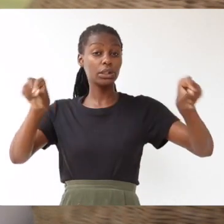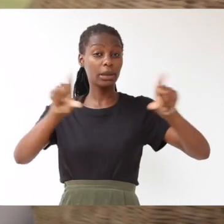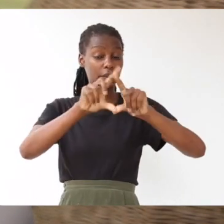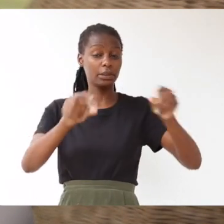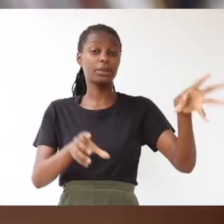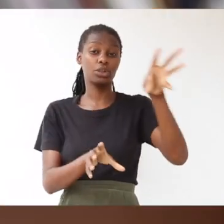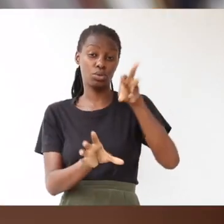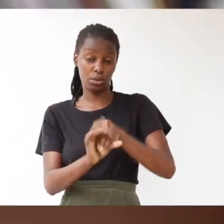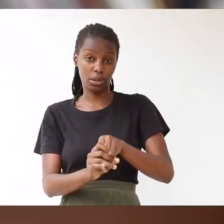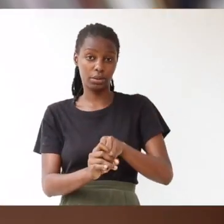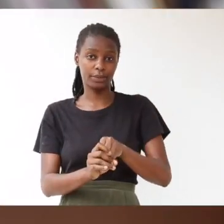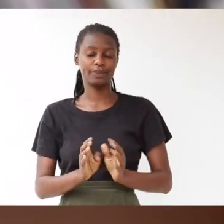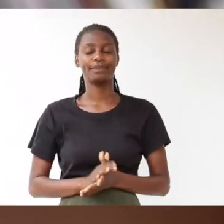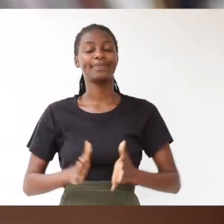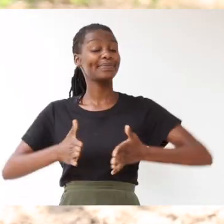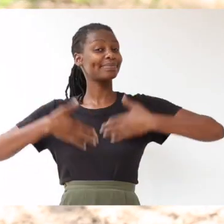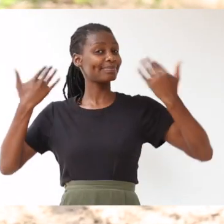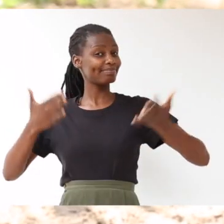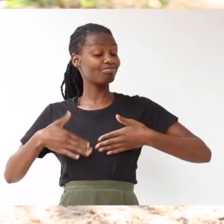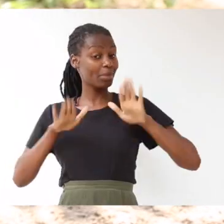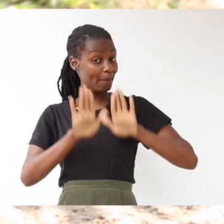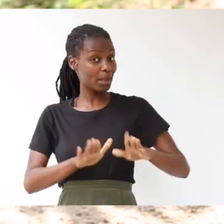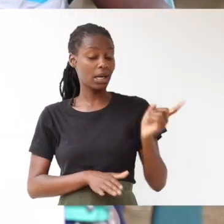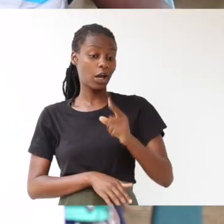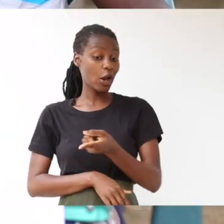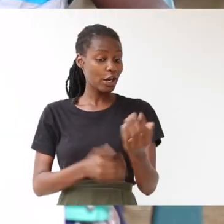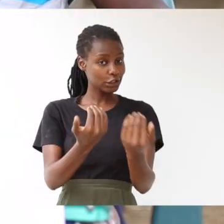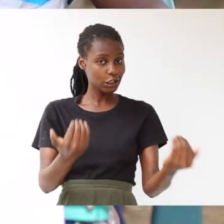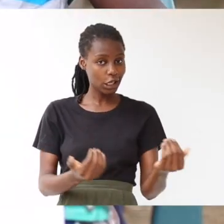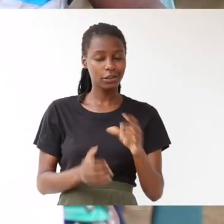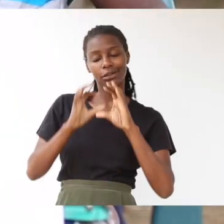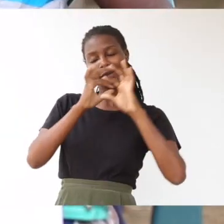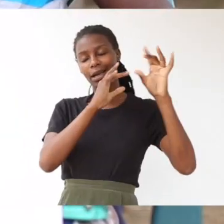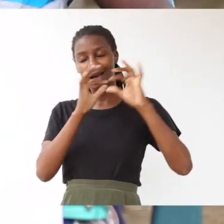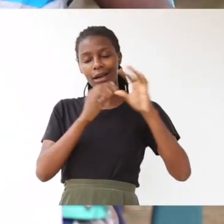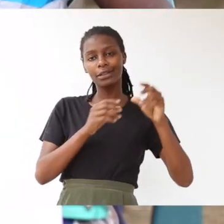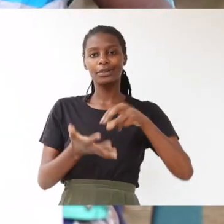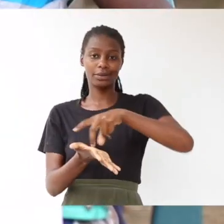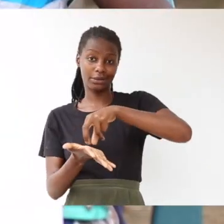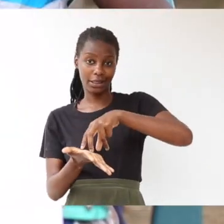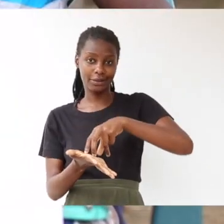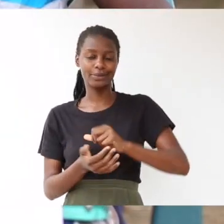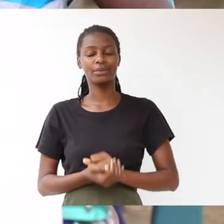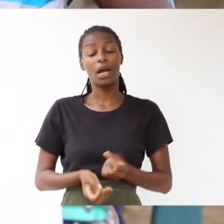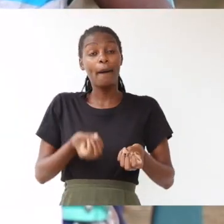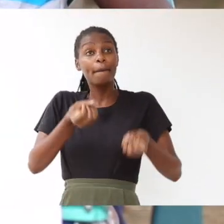de inclusão. A alegria não para. As crianças cantam e dançam. Cheguei que